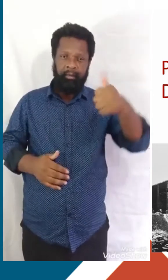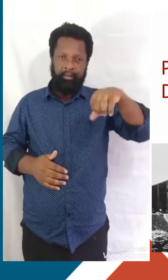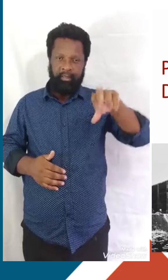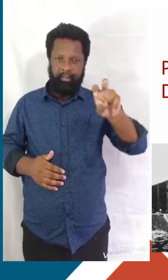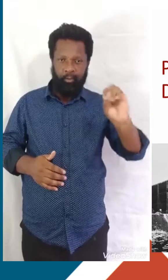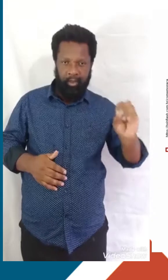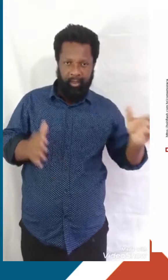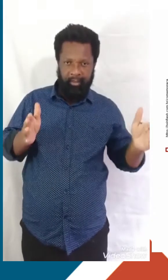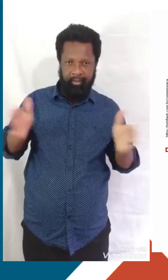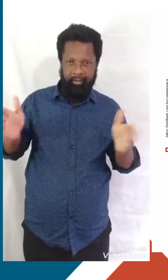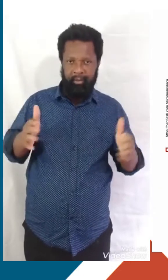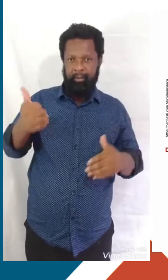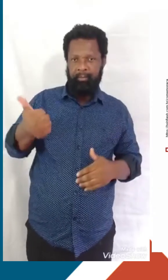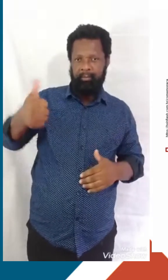1960.